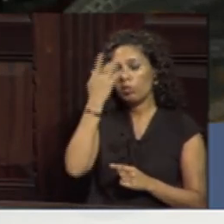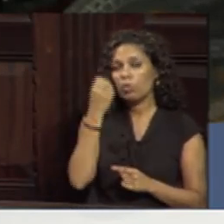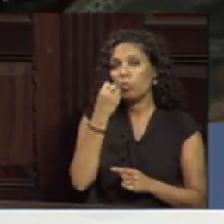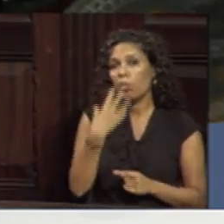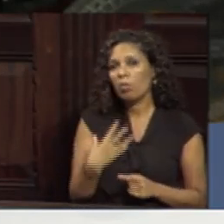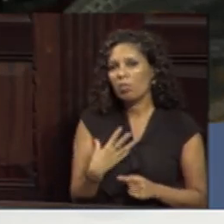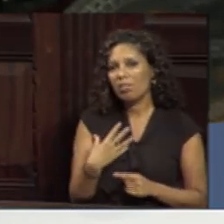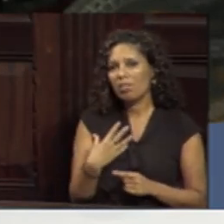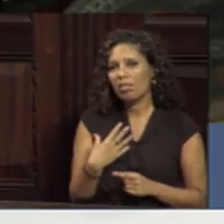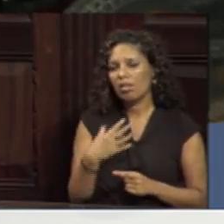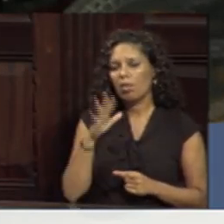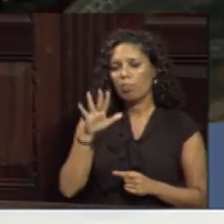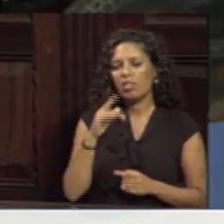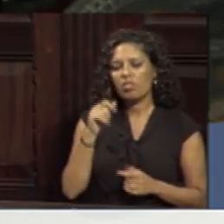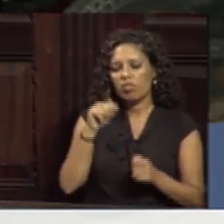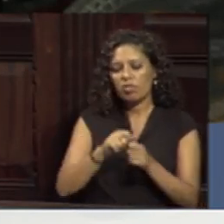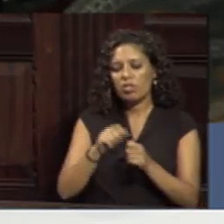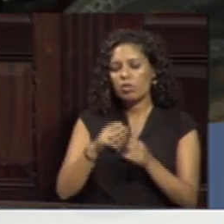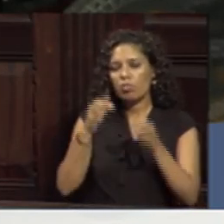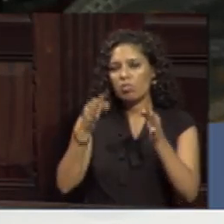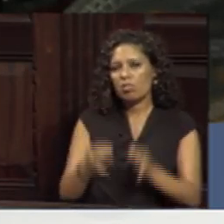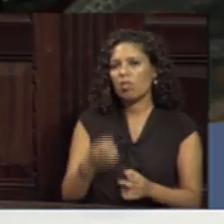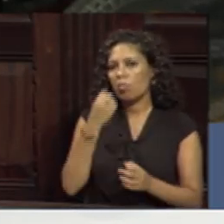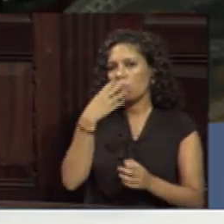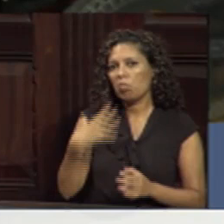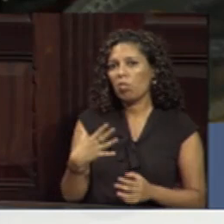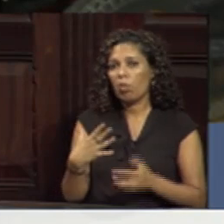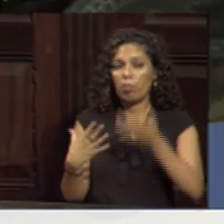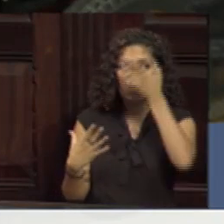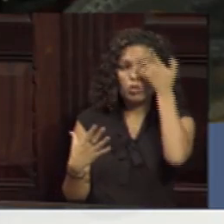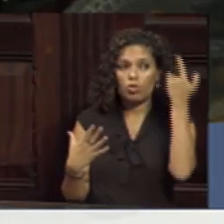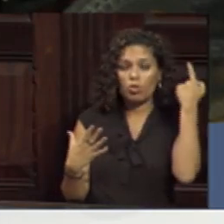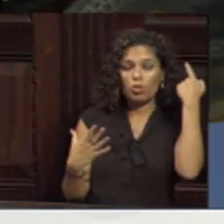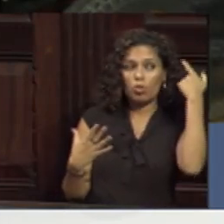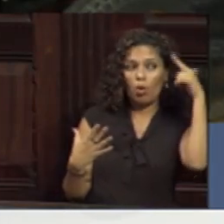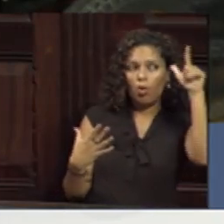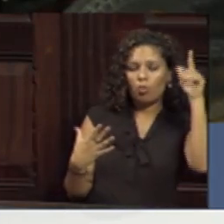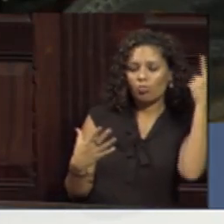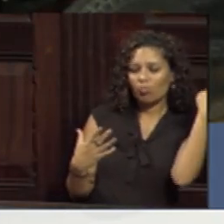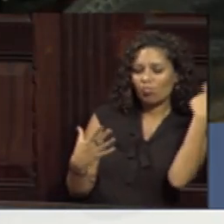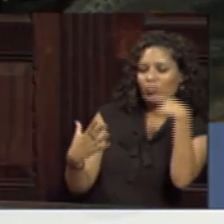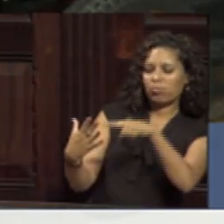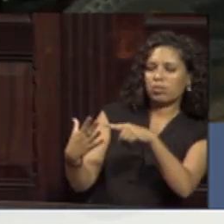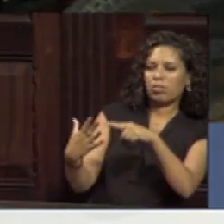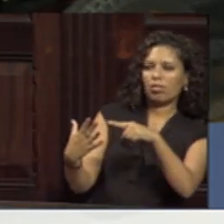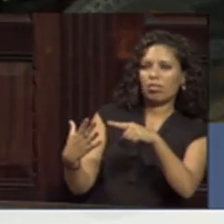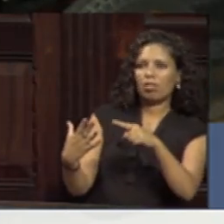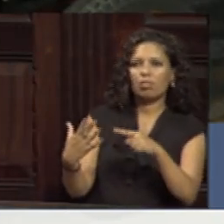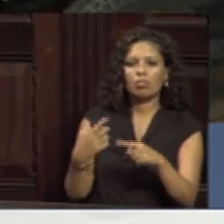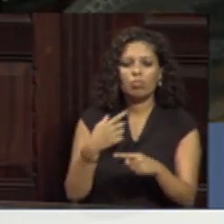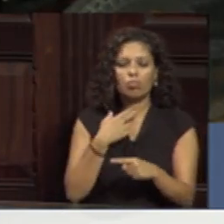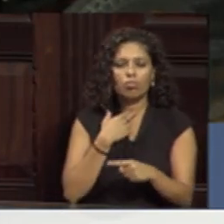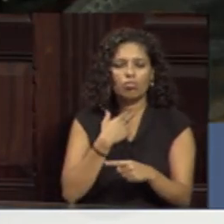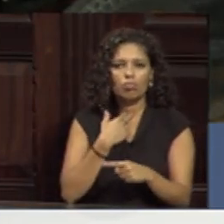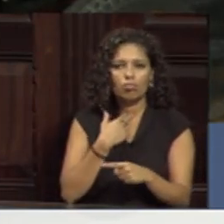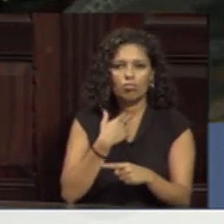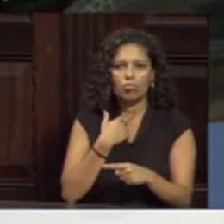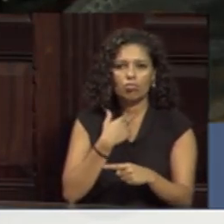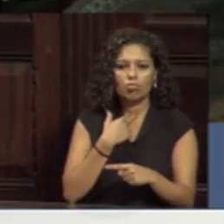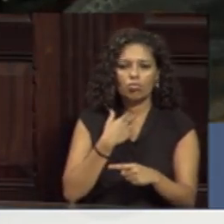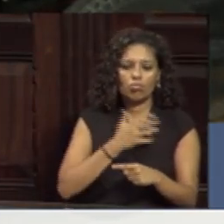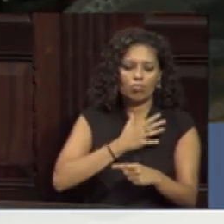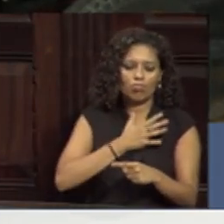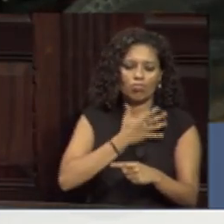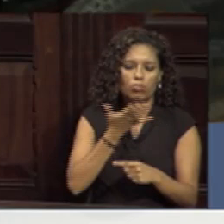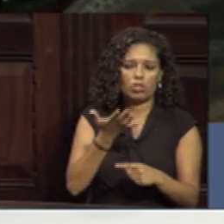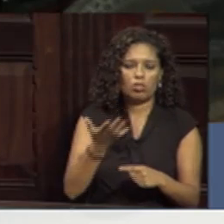alguém. Você pode ter certeza disso. Você fazendo bem, você incomoda alguém. Então,